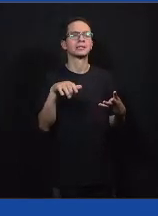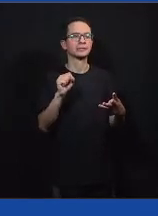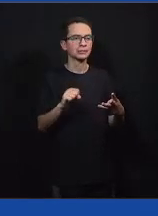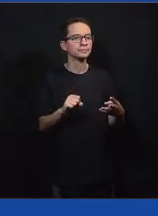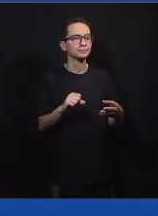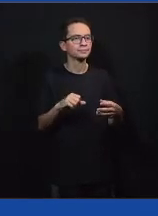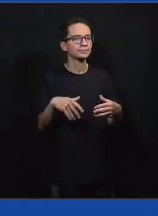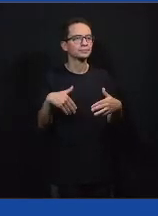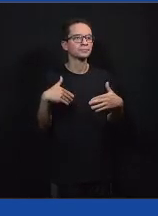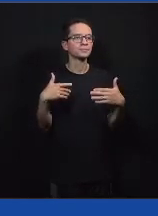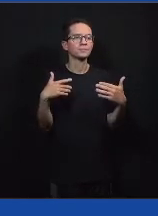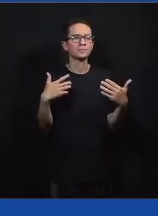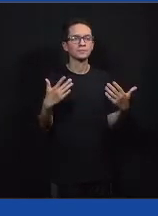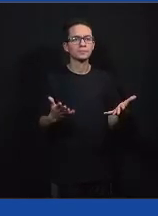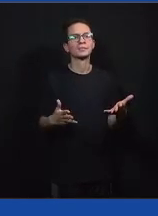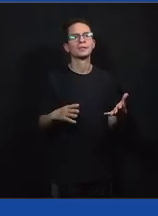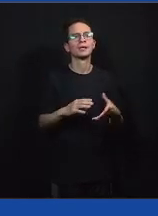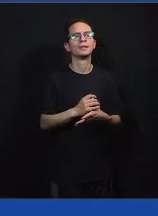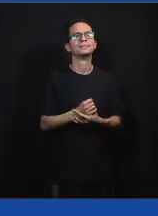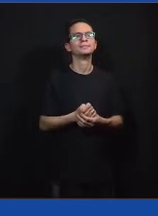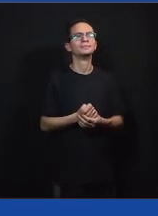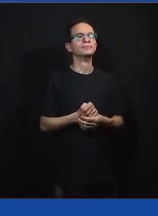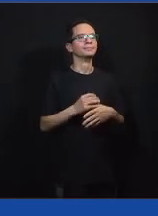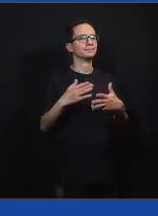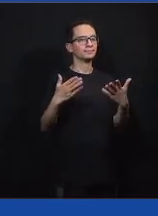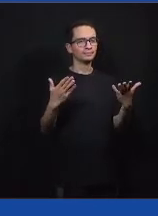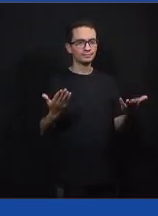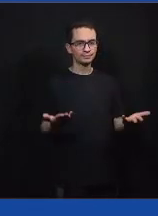cara esse dinheiro